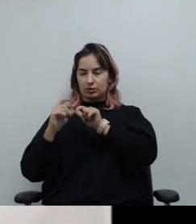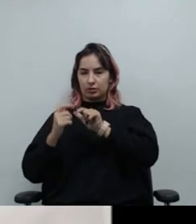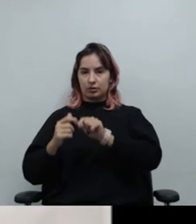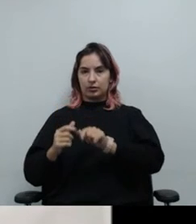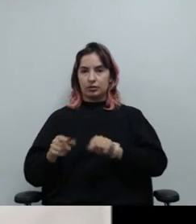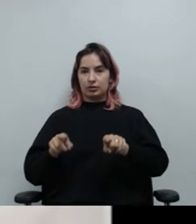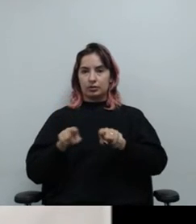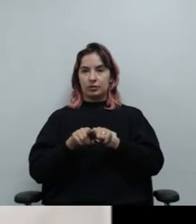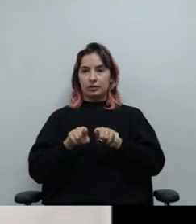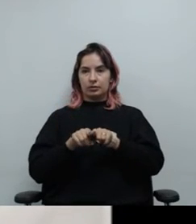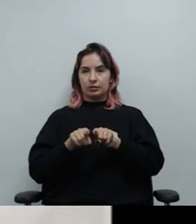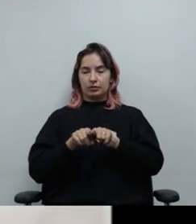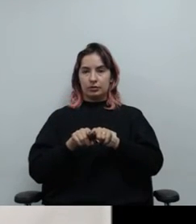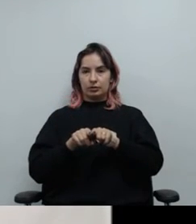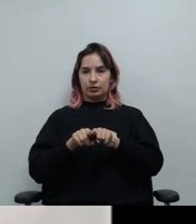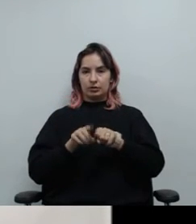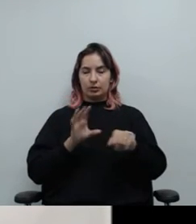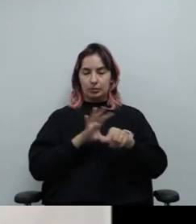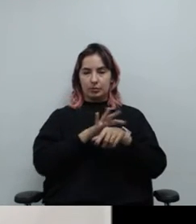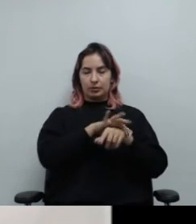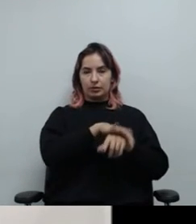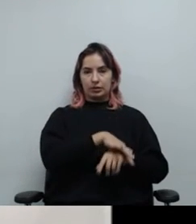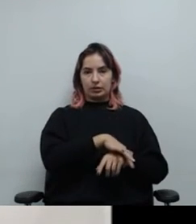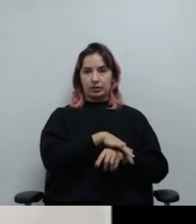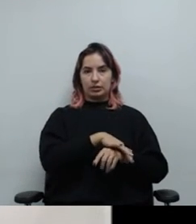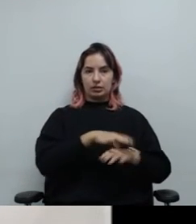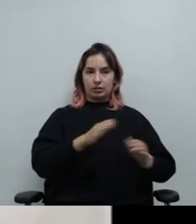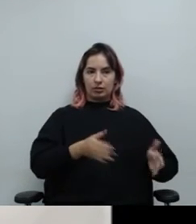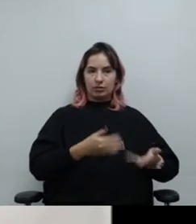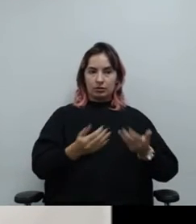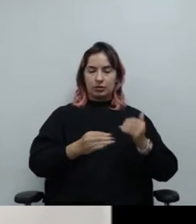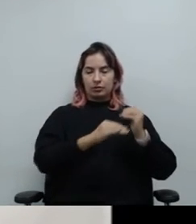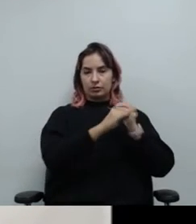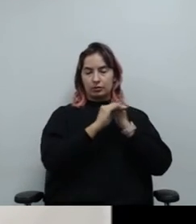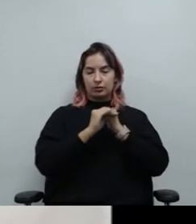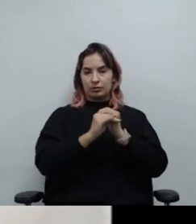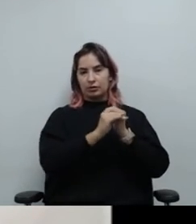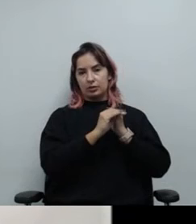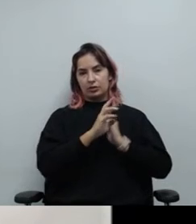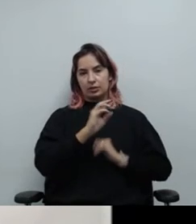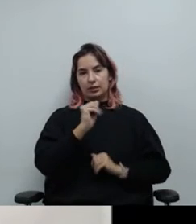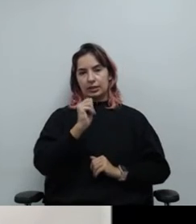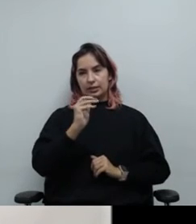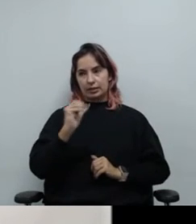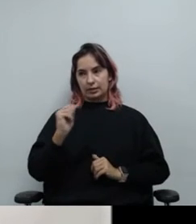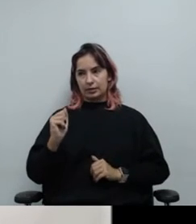e também na garantia da promoção da igualdade racial